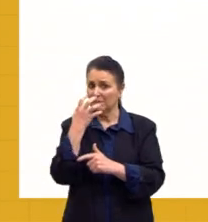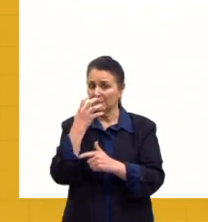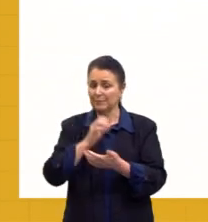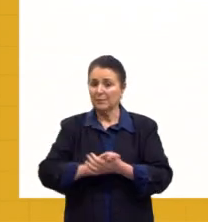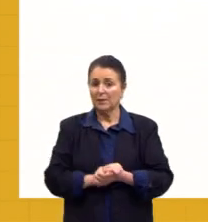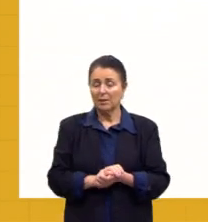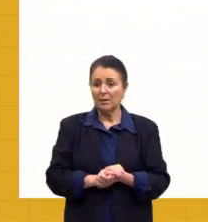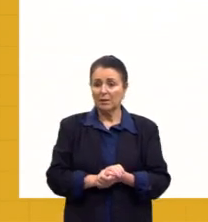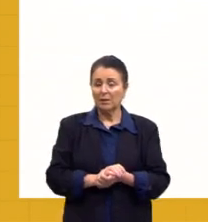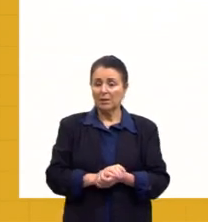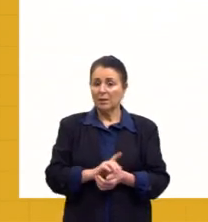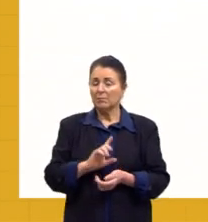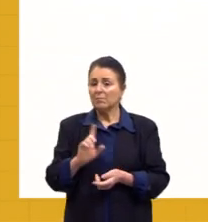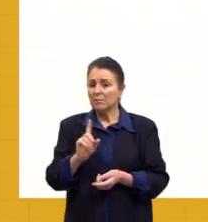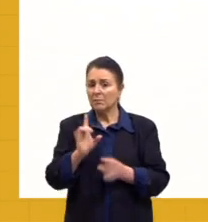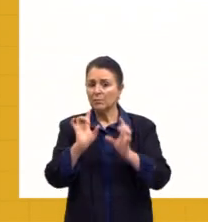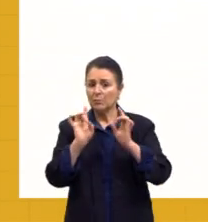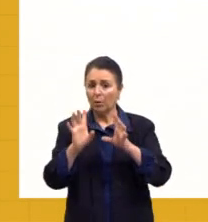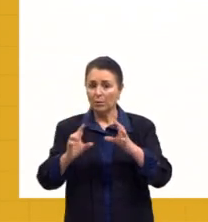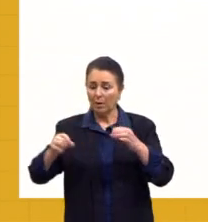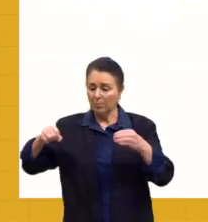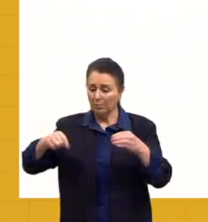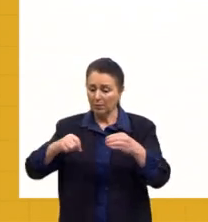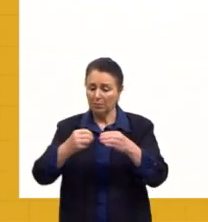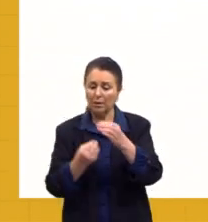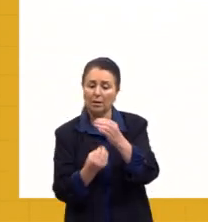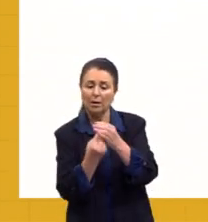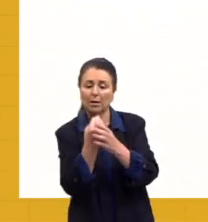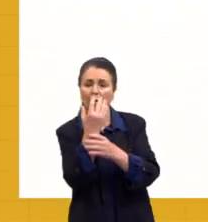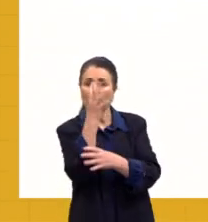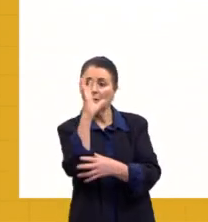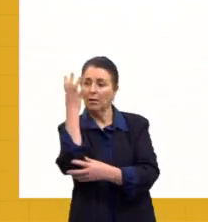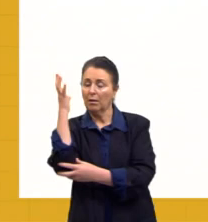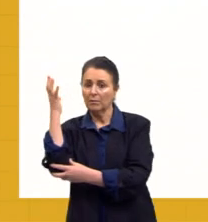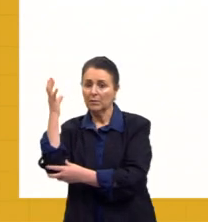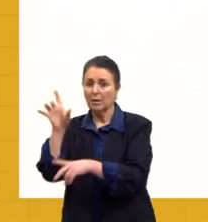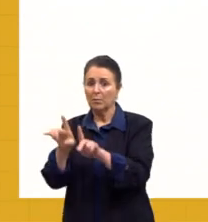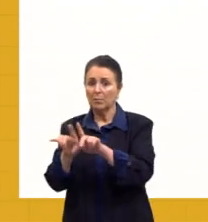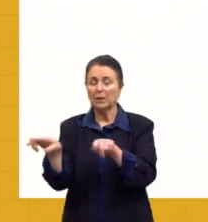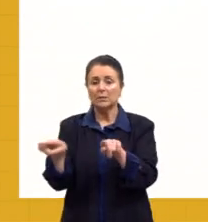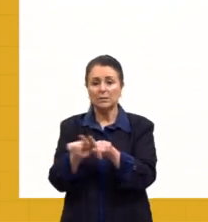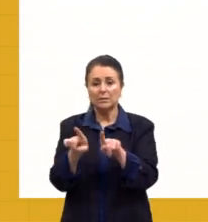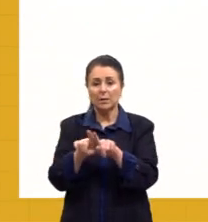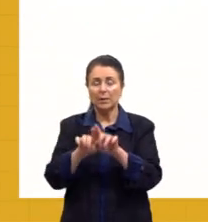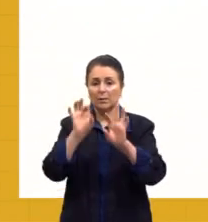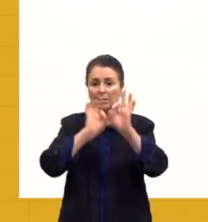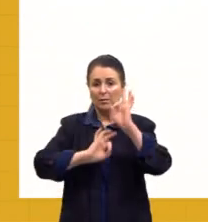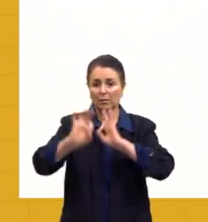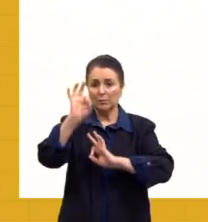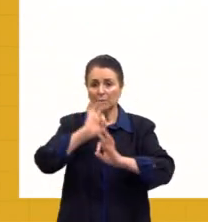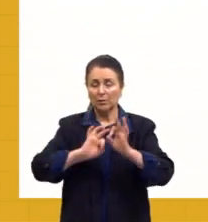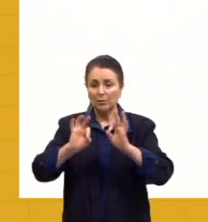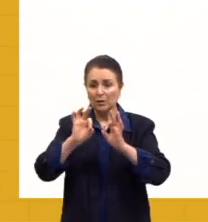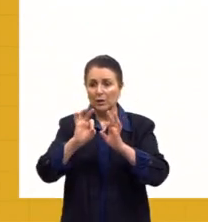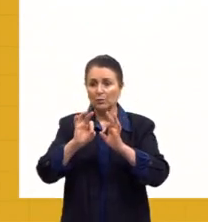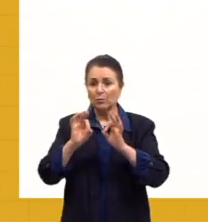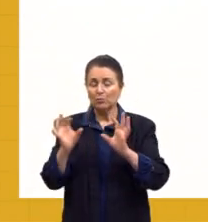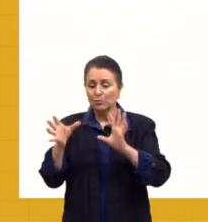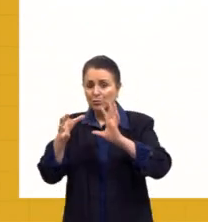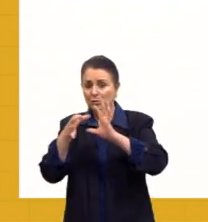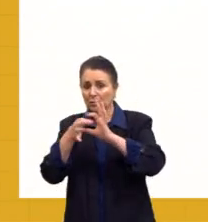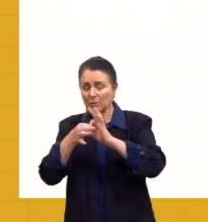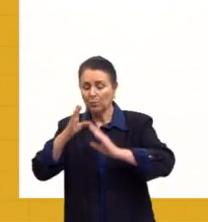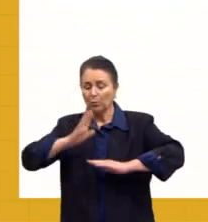de lei não é só plantio de árvores né mas coloca também um projeto de irrigação enorme